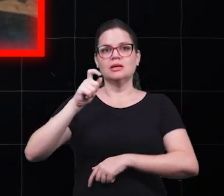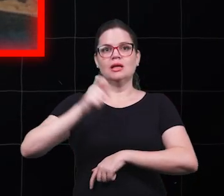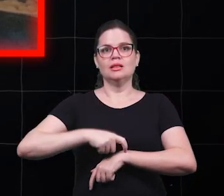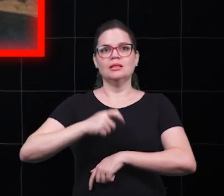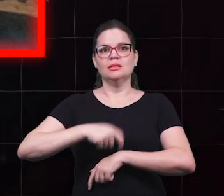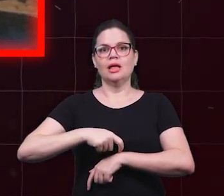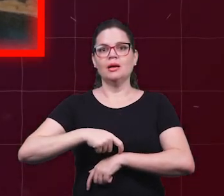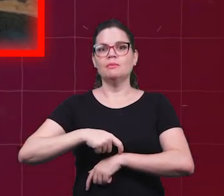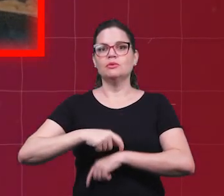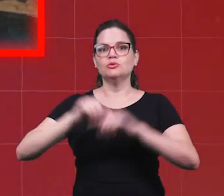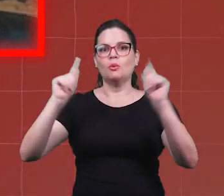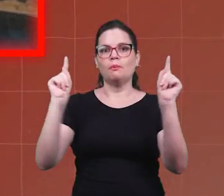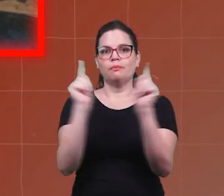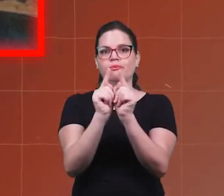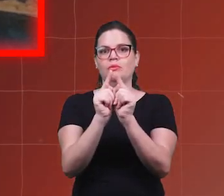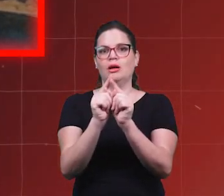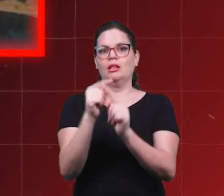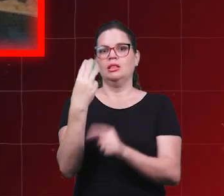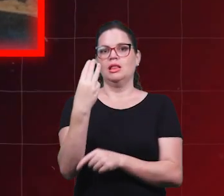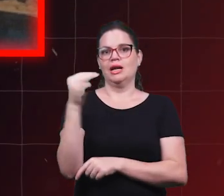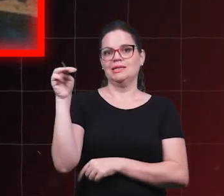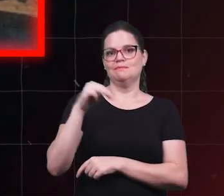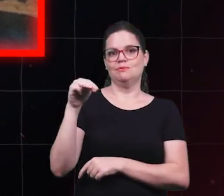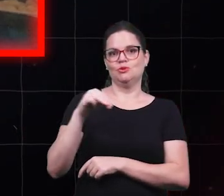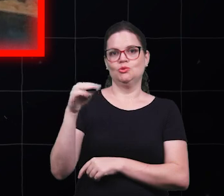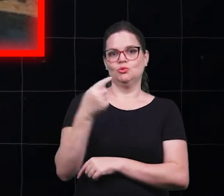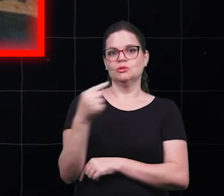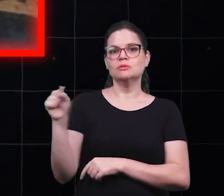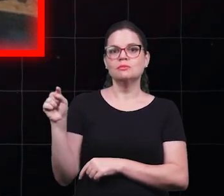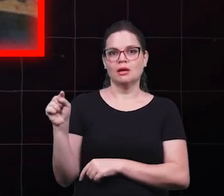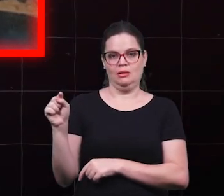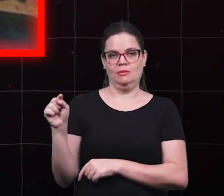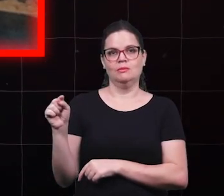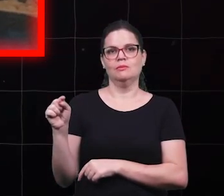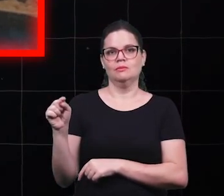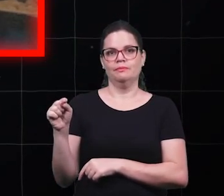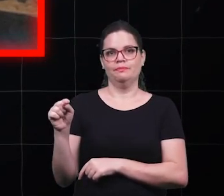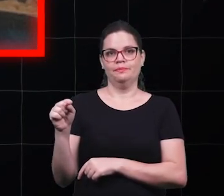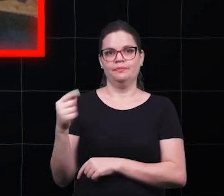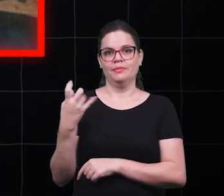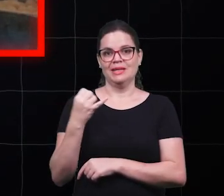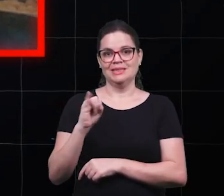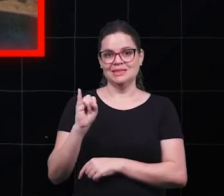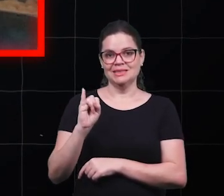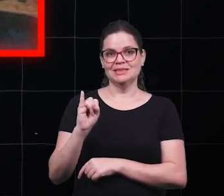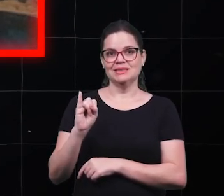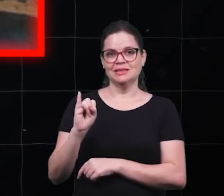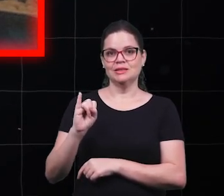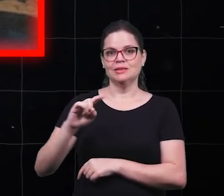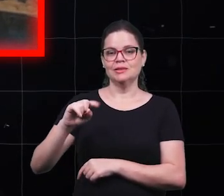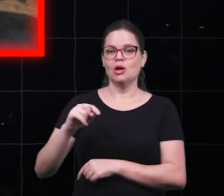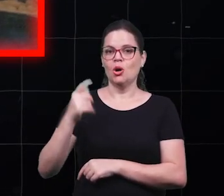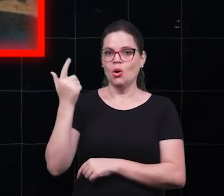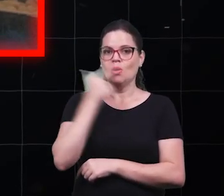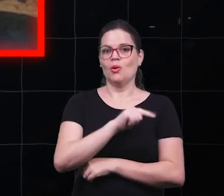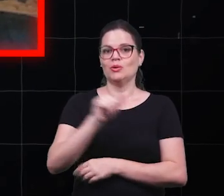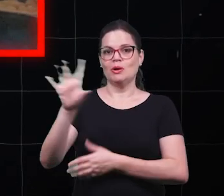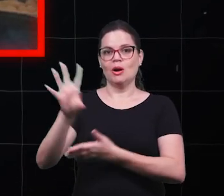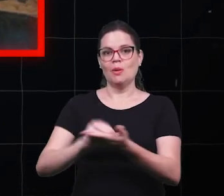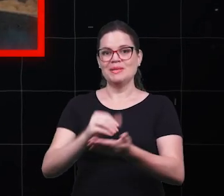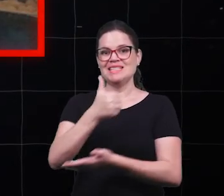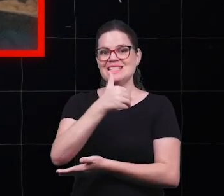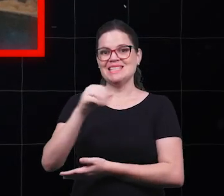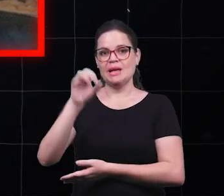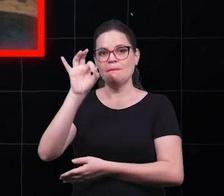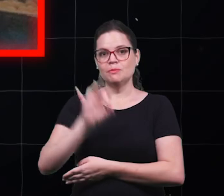cair para 3 minutos e meio. E se nós viajarmos na velocidade da luz, ou seja, 100% da velocidade da luz,